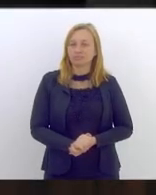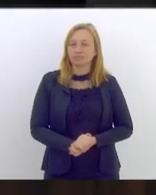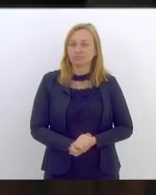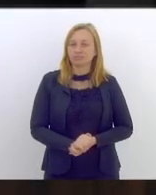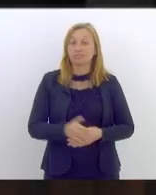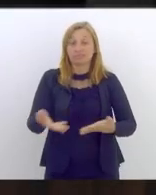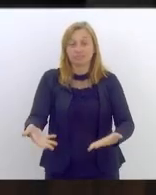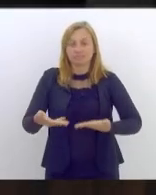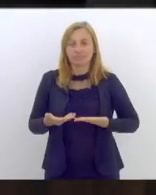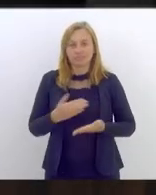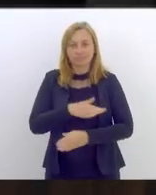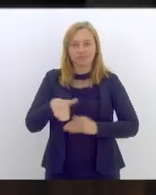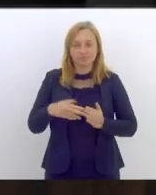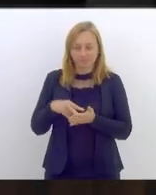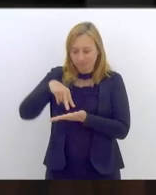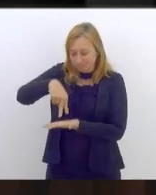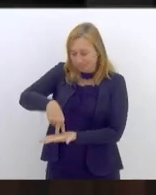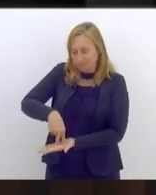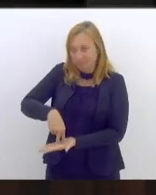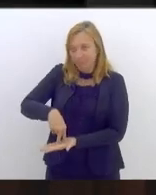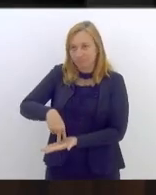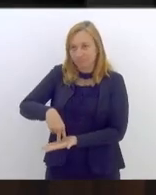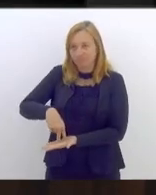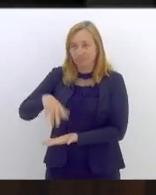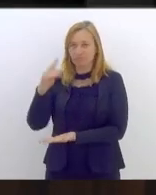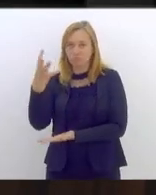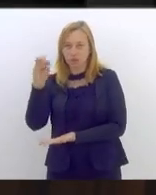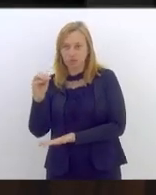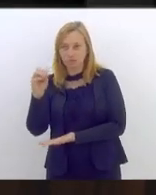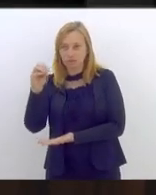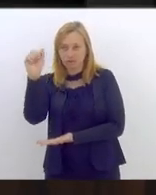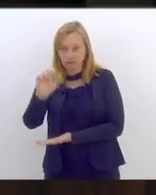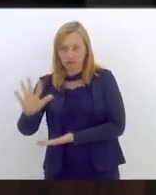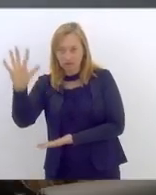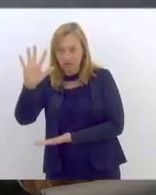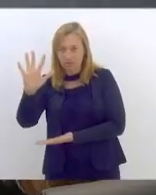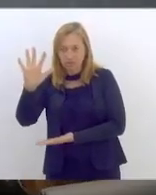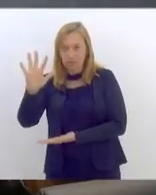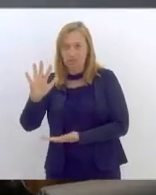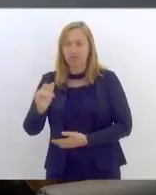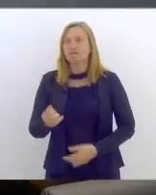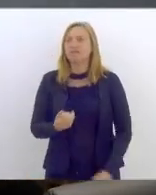convido a todos para que de pé possamos ouvir o hino nacional